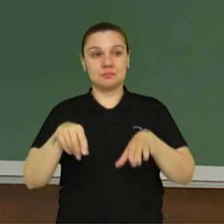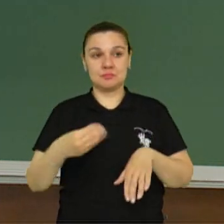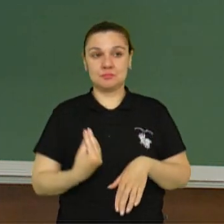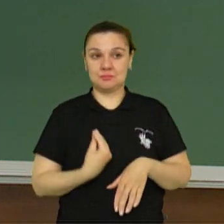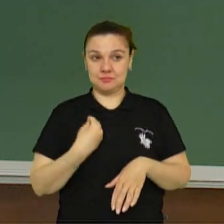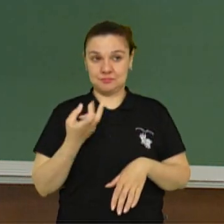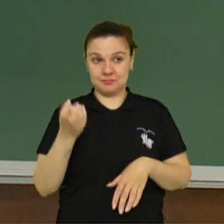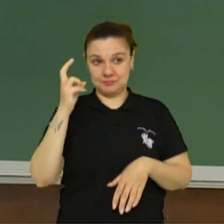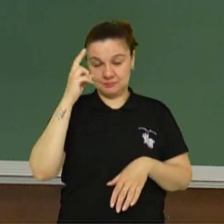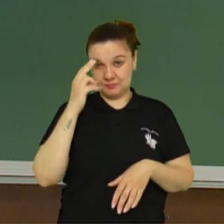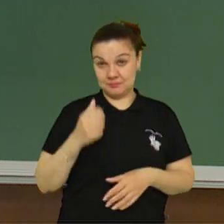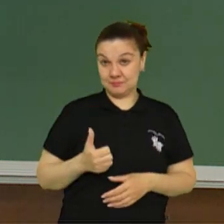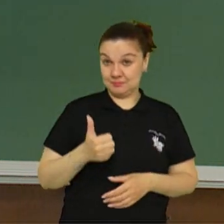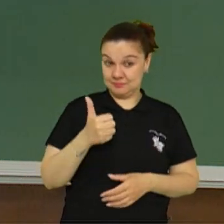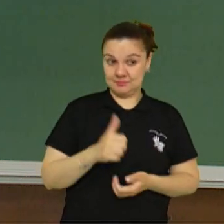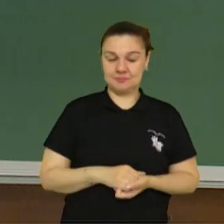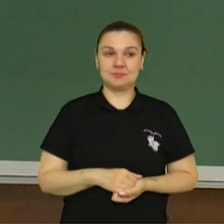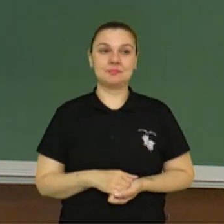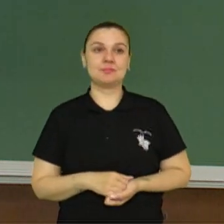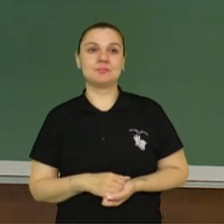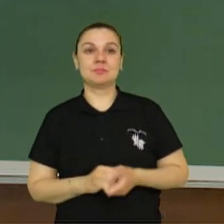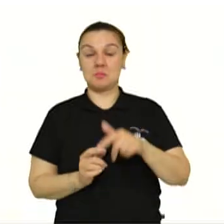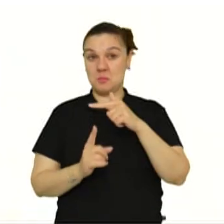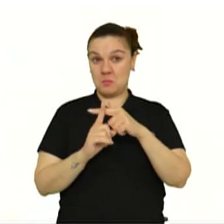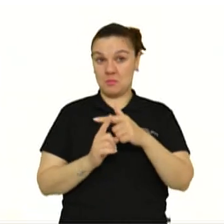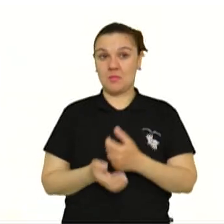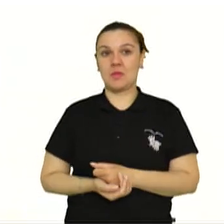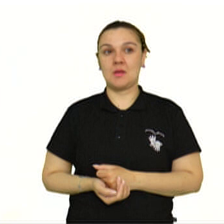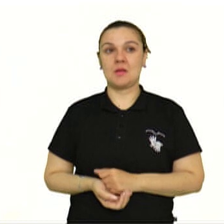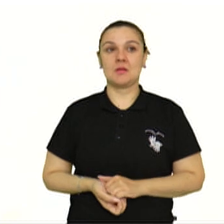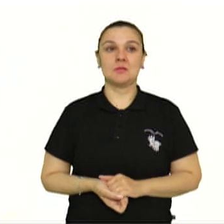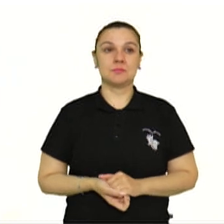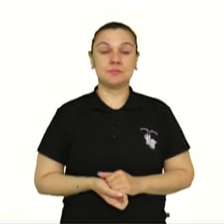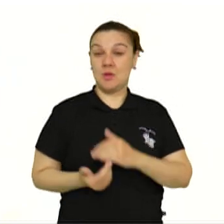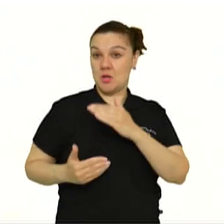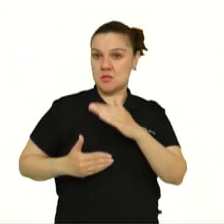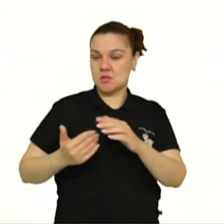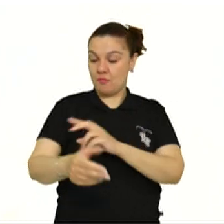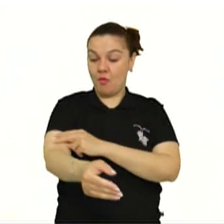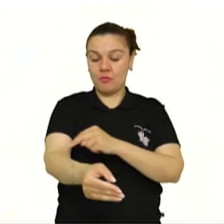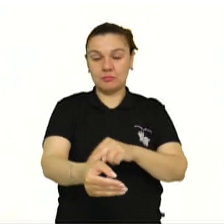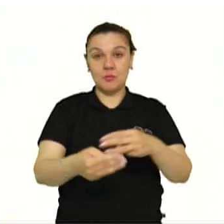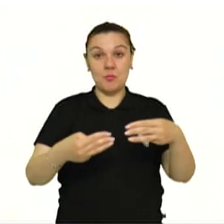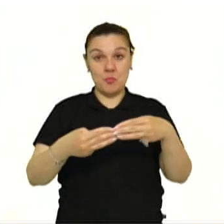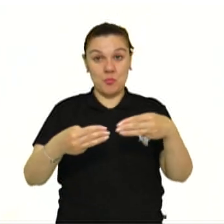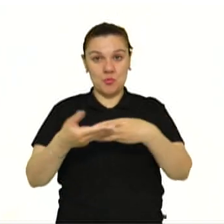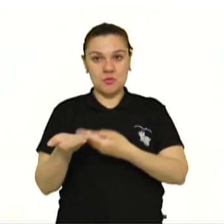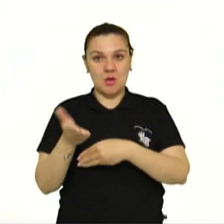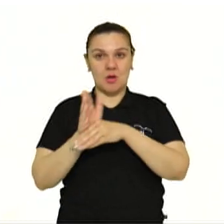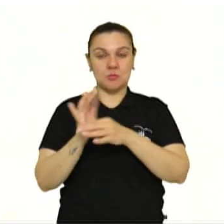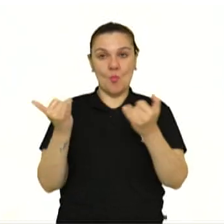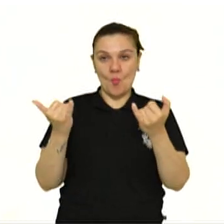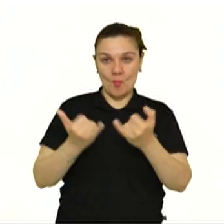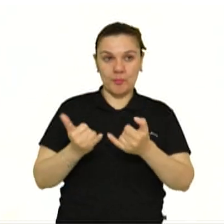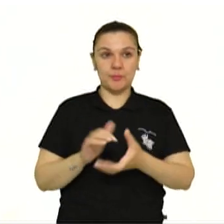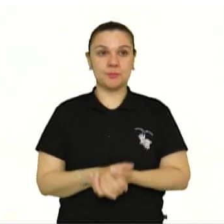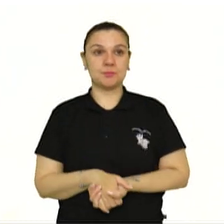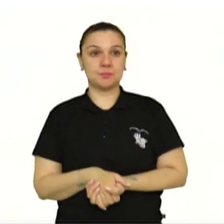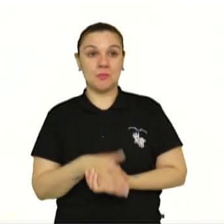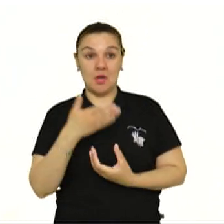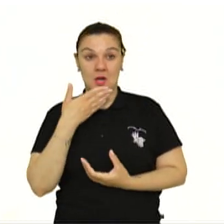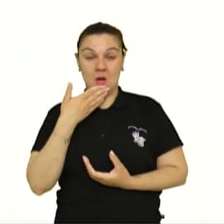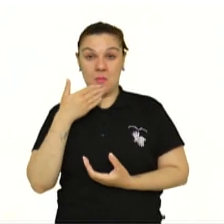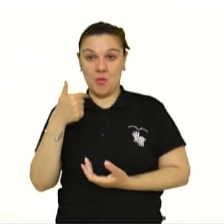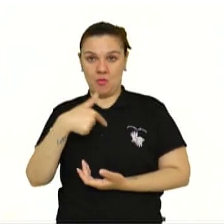nossa cultura, beleza? Então, vamos lá para os benefícios. Desenvolve os músculos, ajuda na queima de gordura,